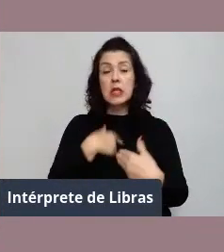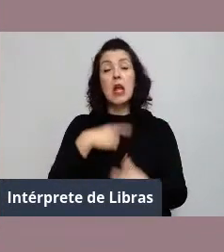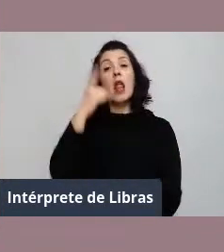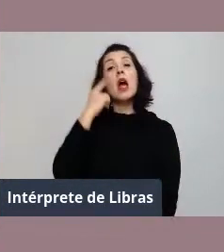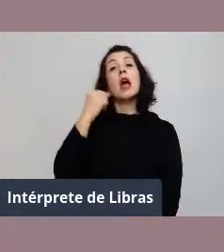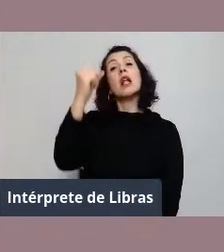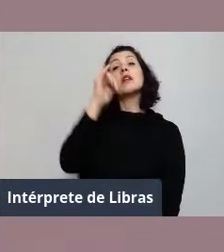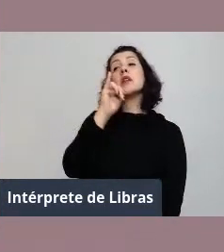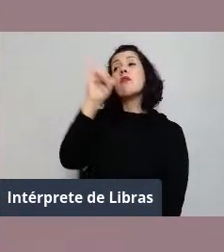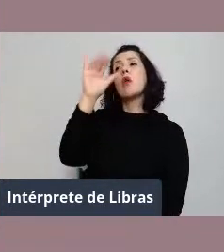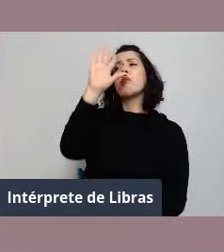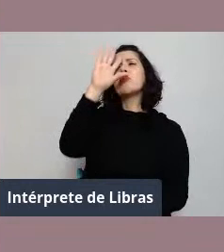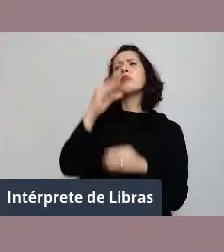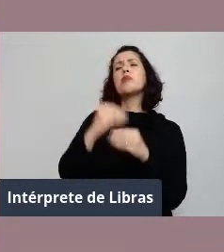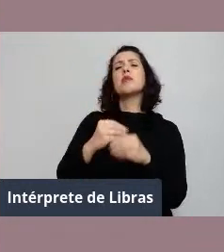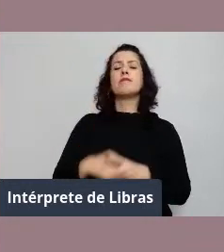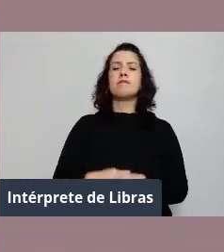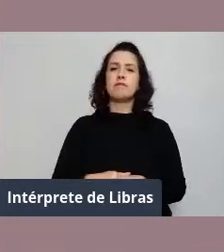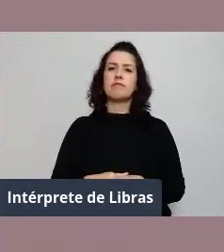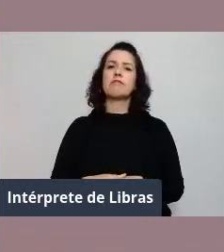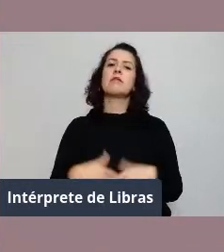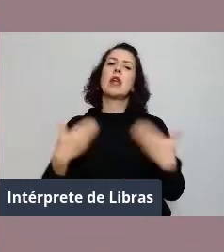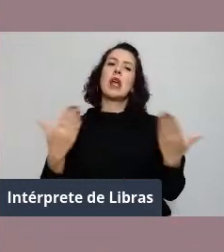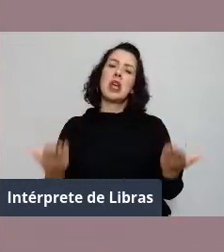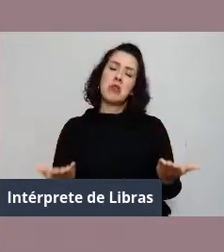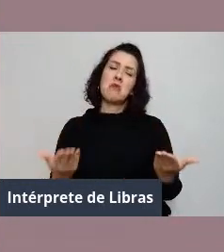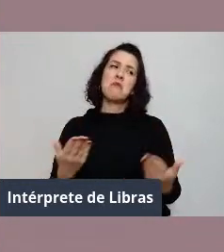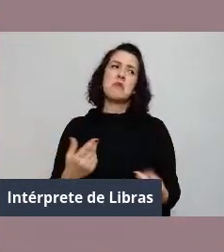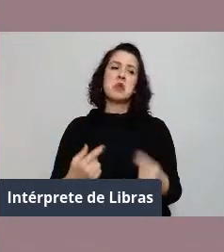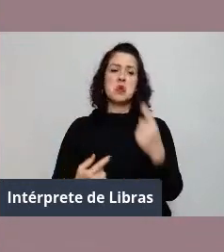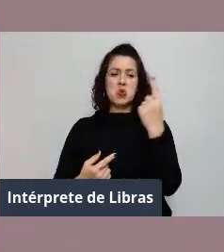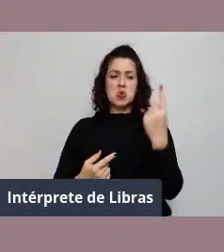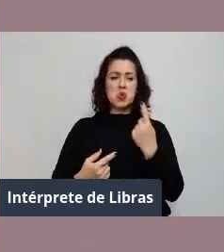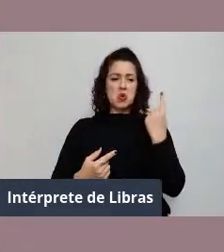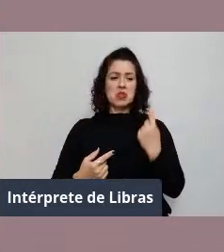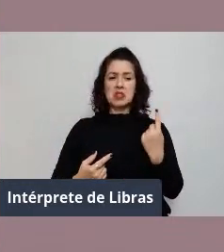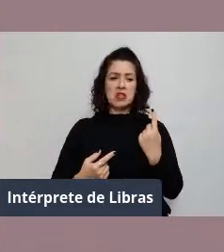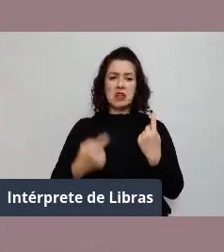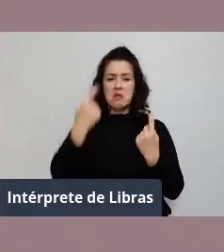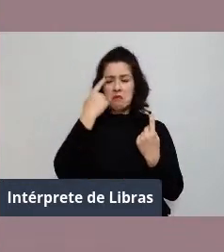concluísse. Então estou mais sozinha do que eu pensava.